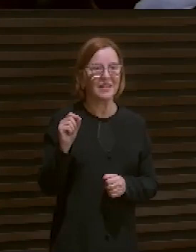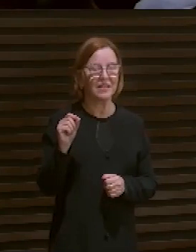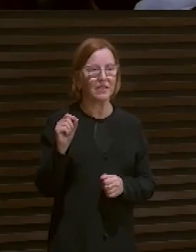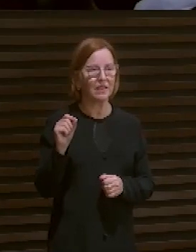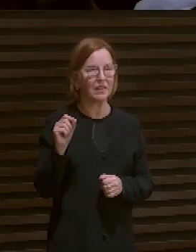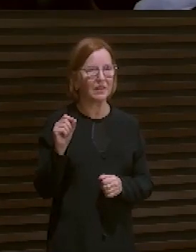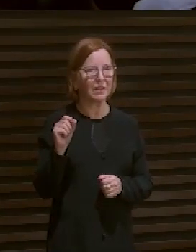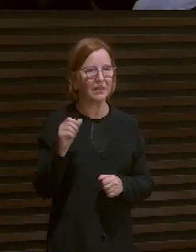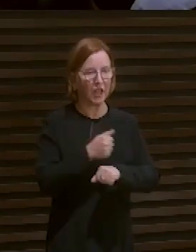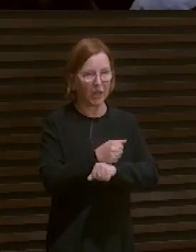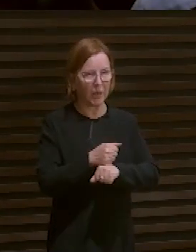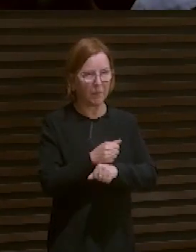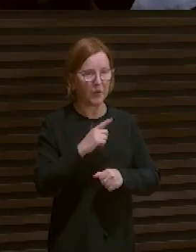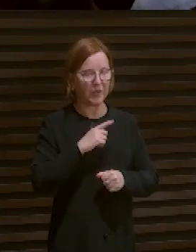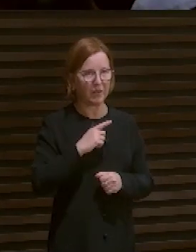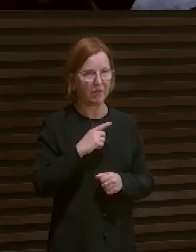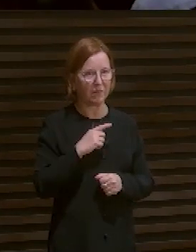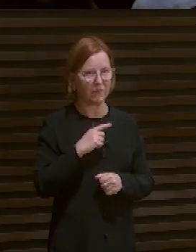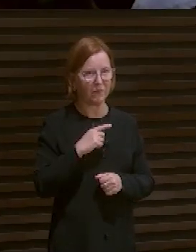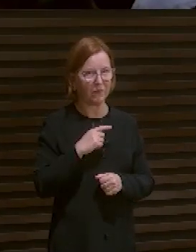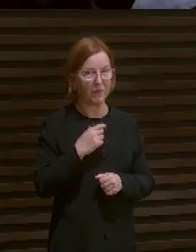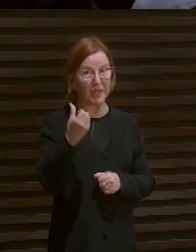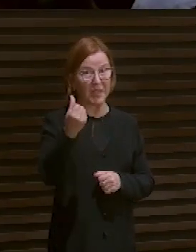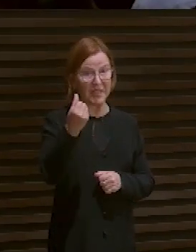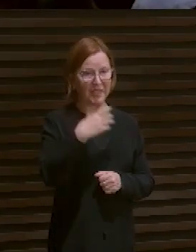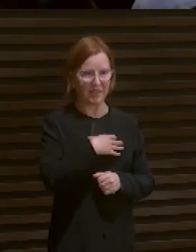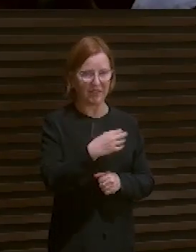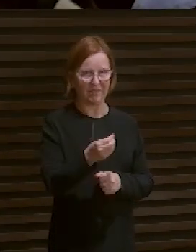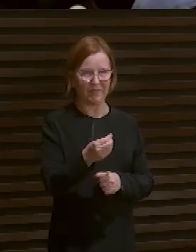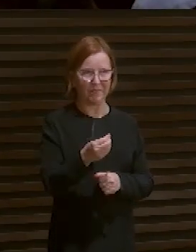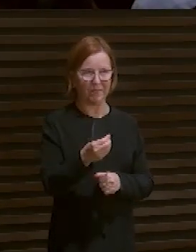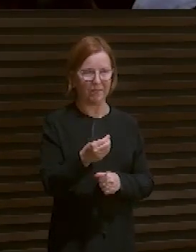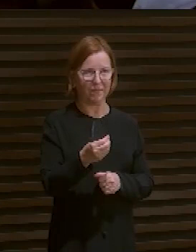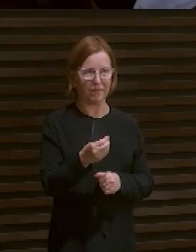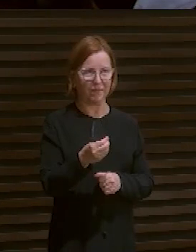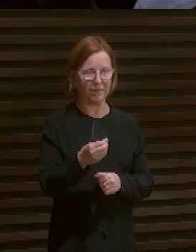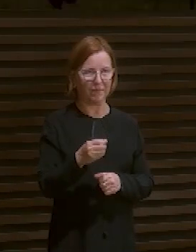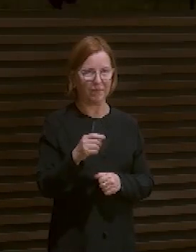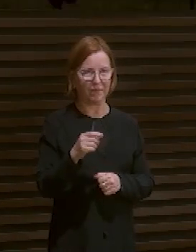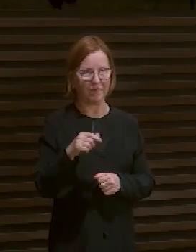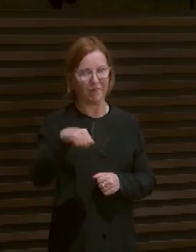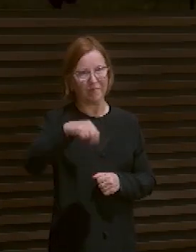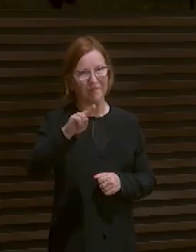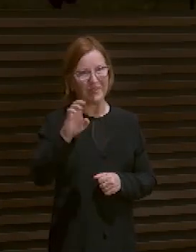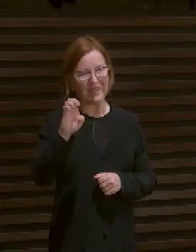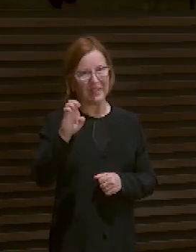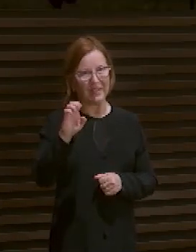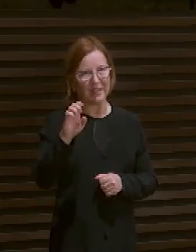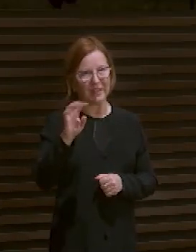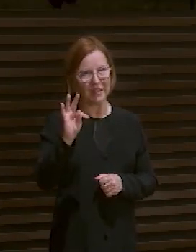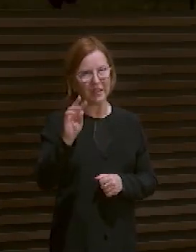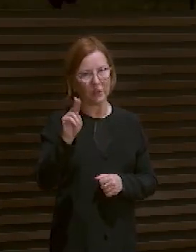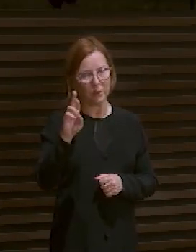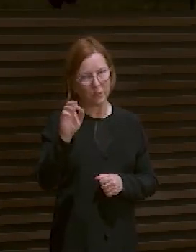Abraão teve 6 filhos. De Quetura, teve um